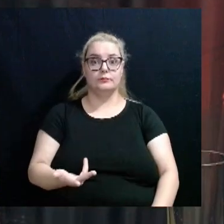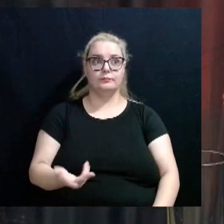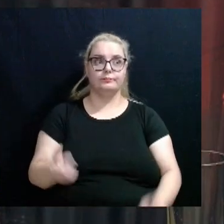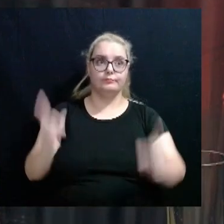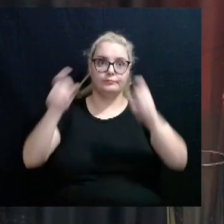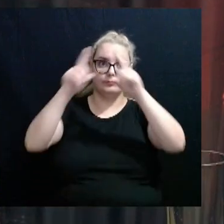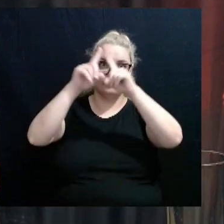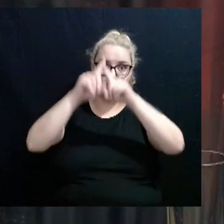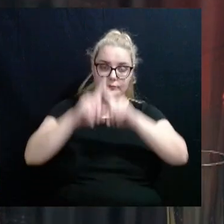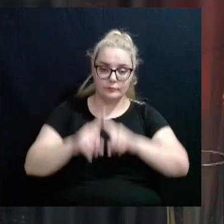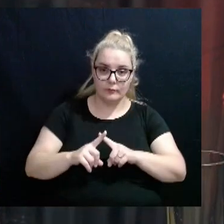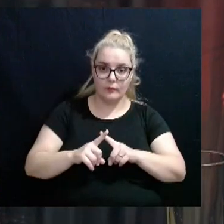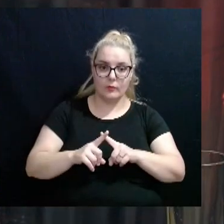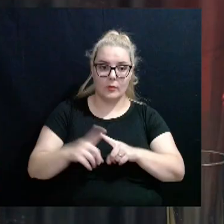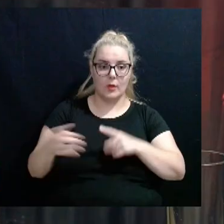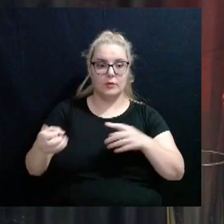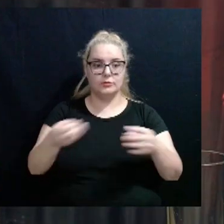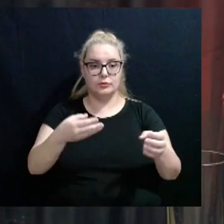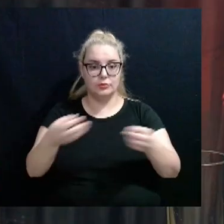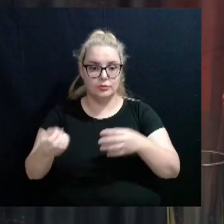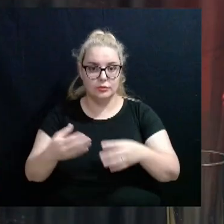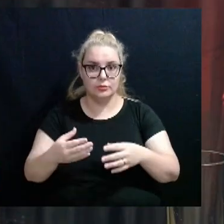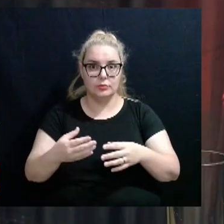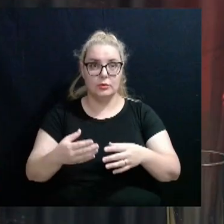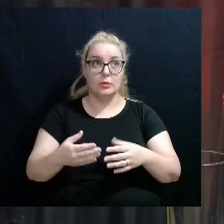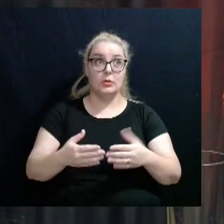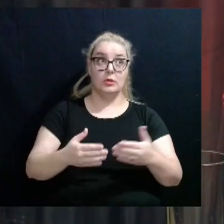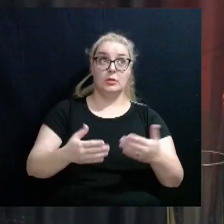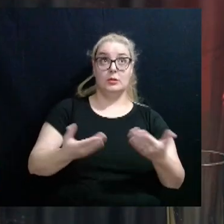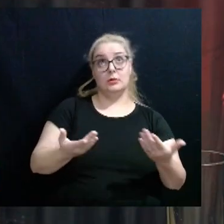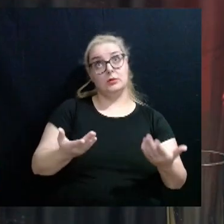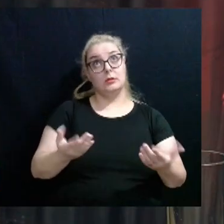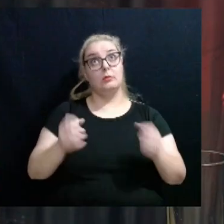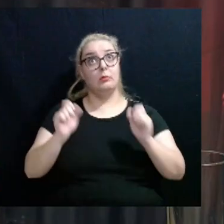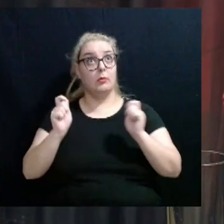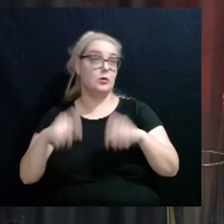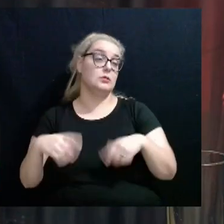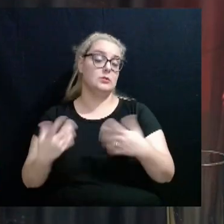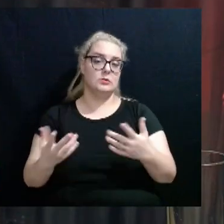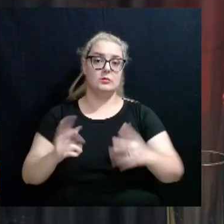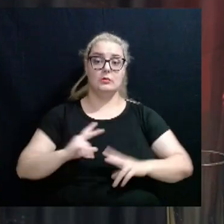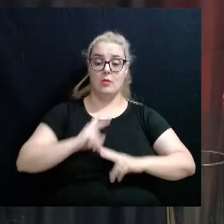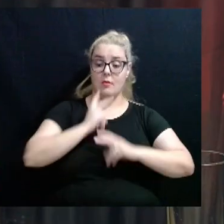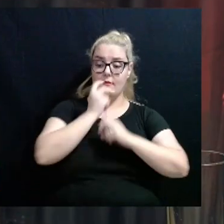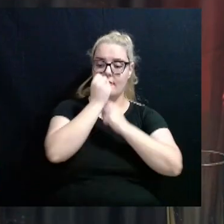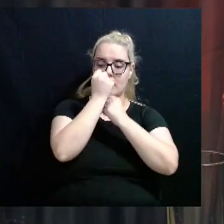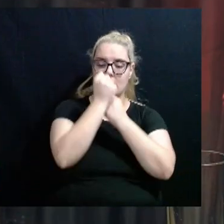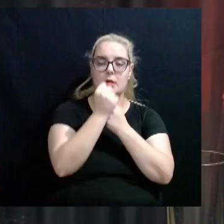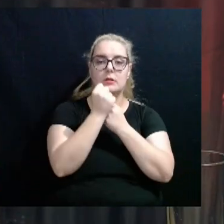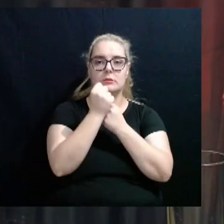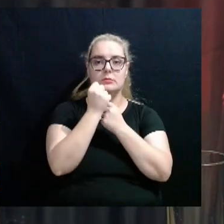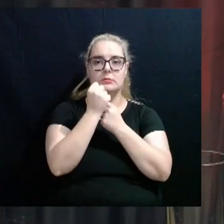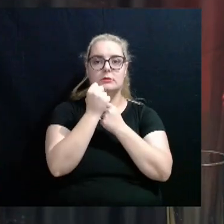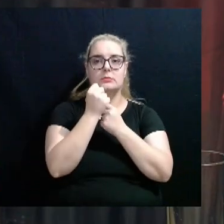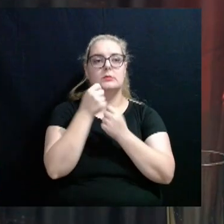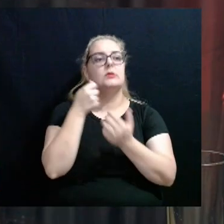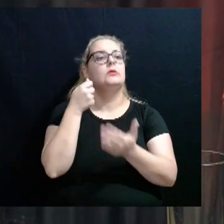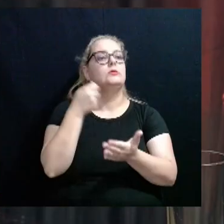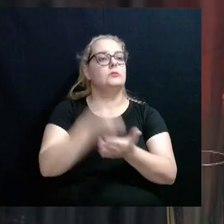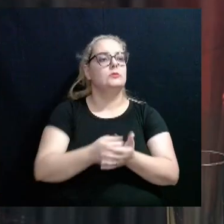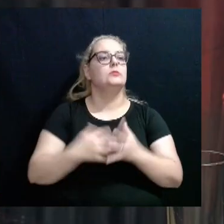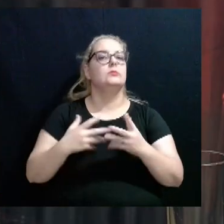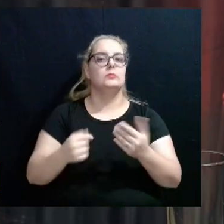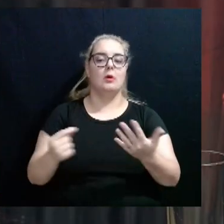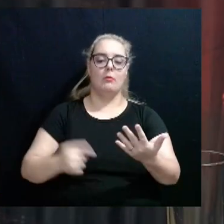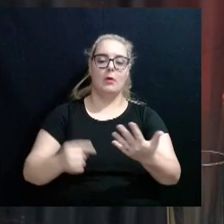de renovação em que supostamente você está fortalecido para cumprir todos esses